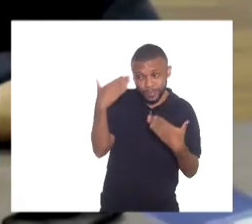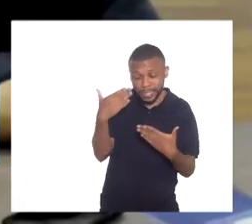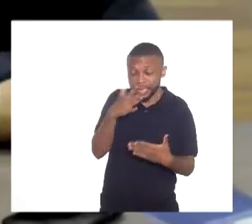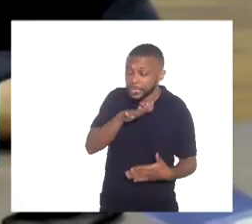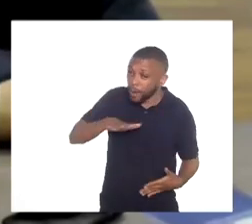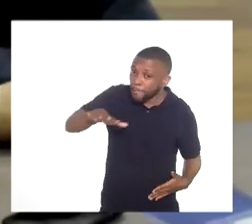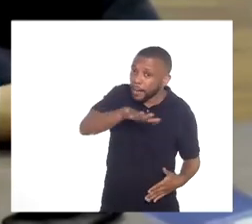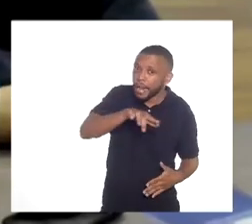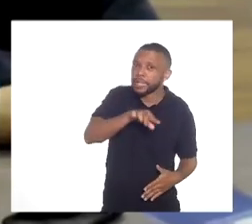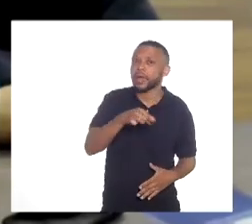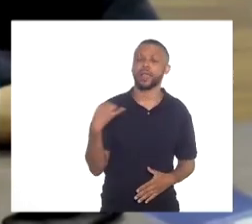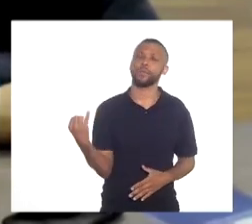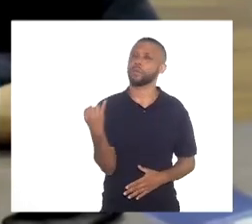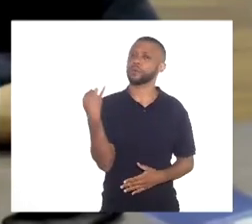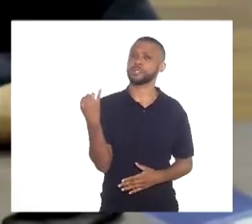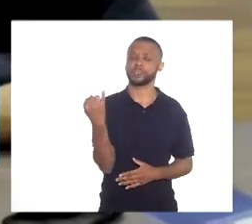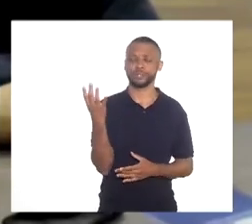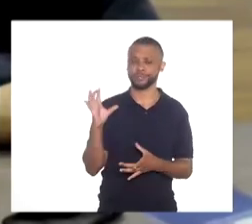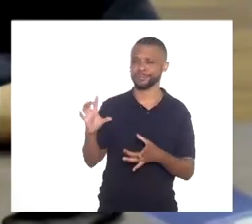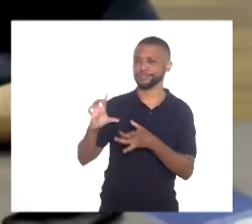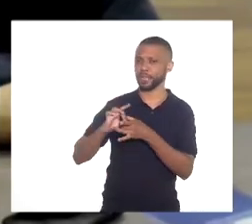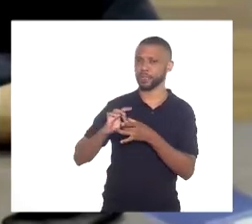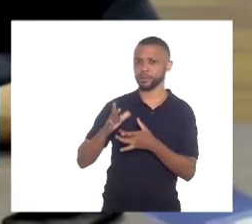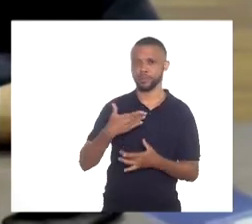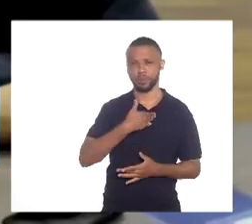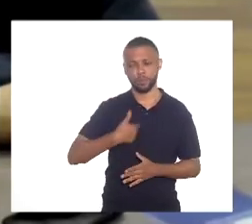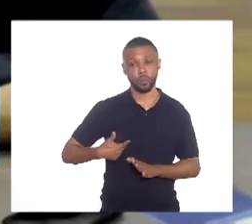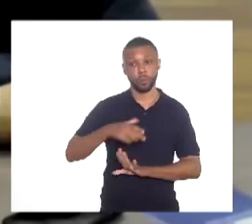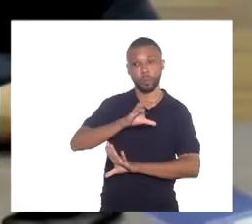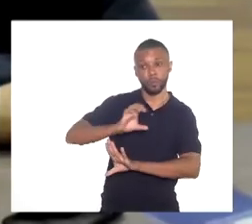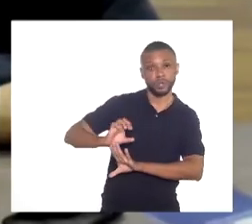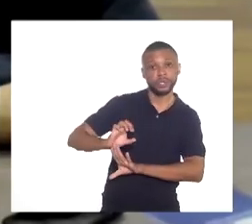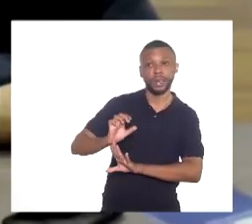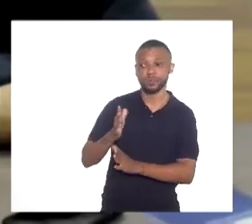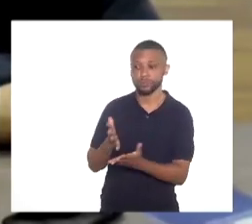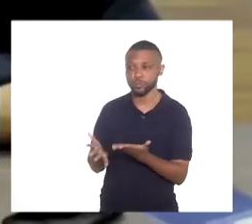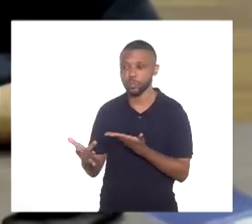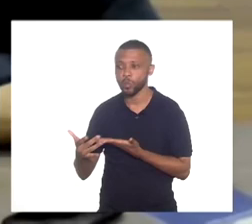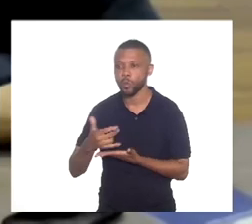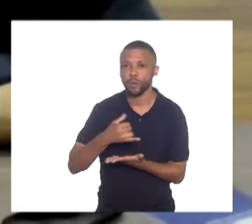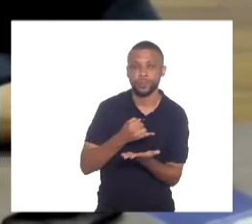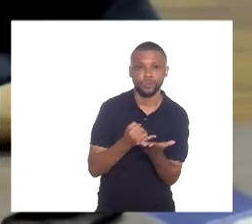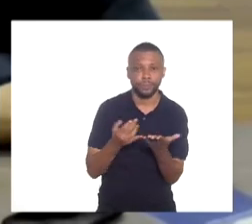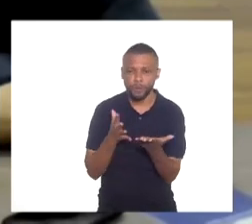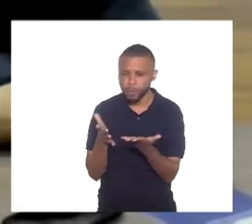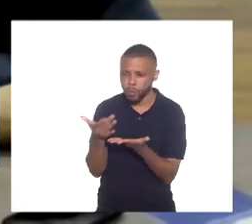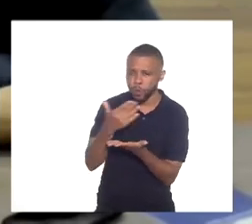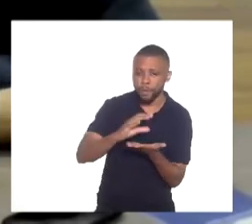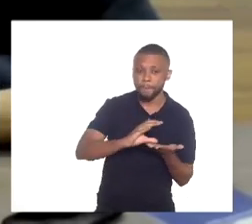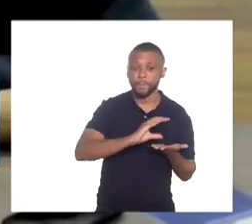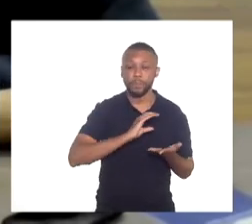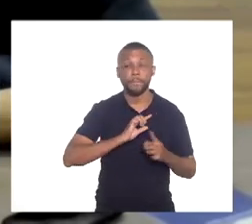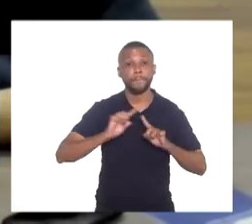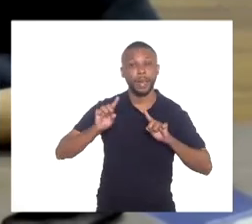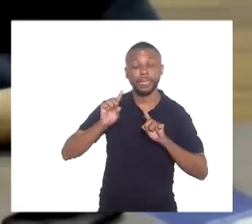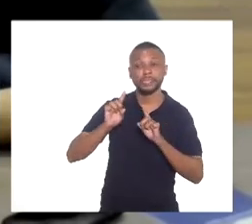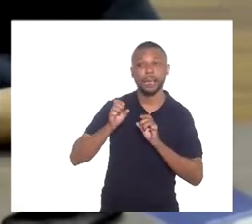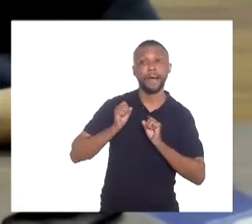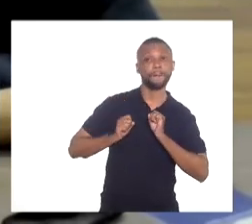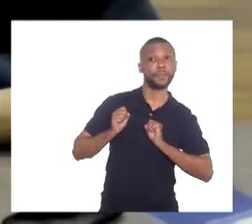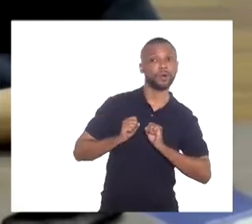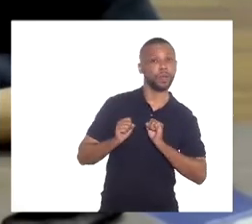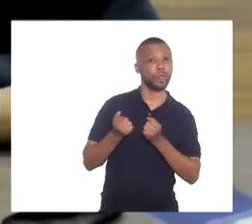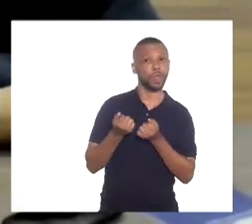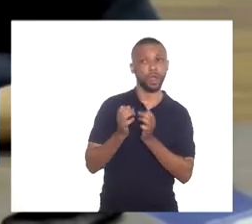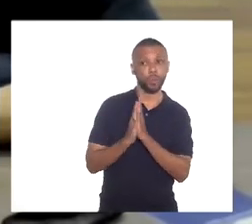essa é uma área importante para o Estado, não só por conta da arrecadação dos impostos, mas sim é a perspectiva de futuro de poder